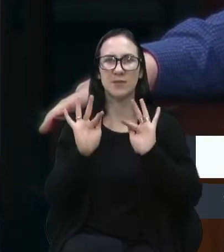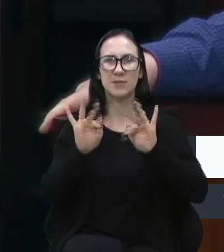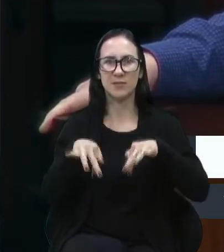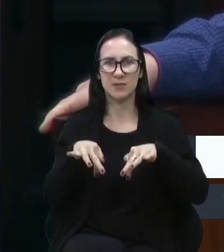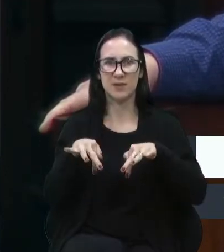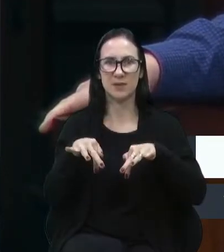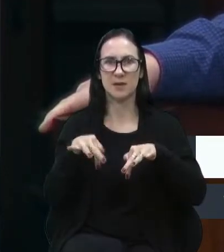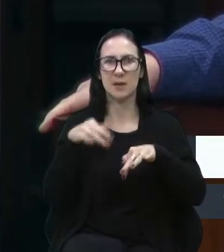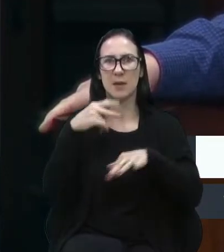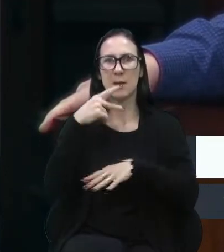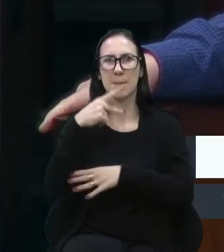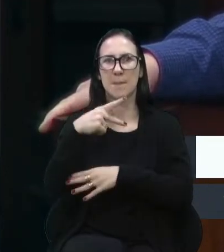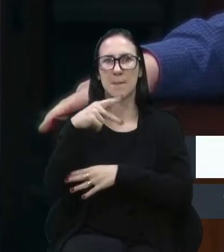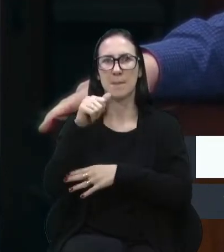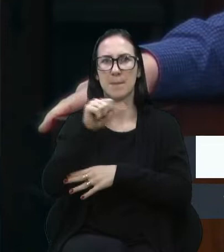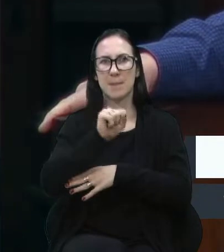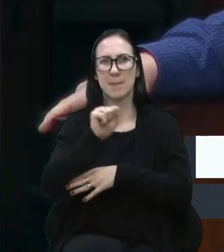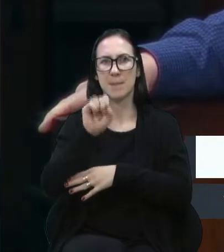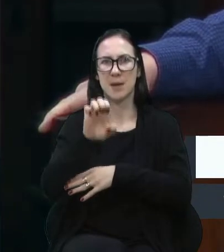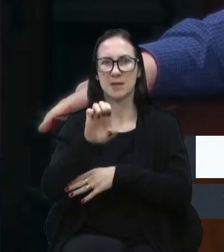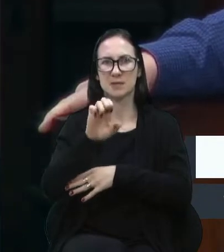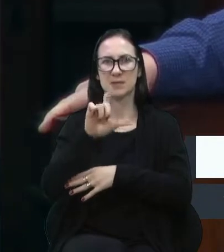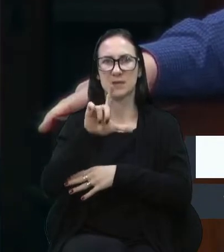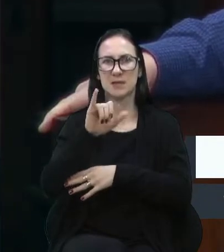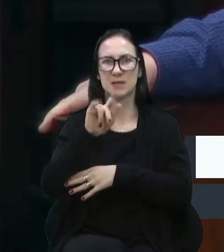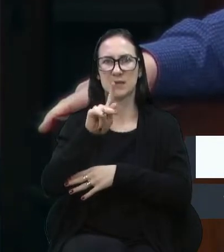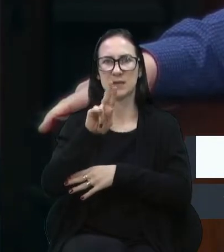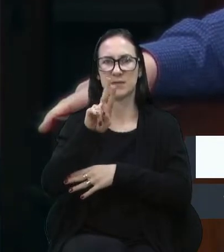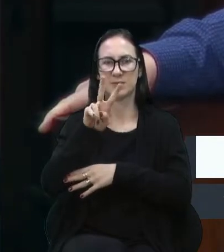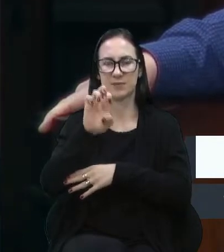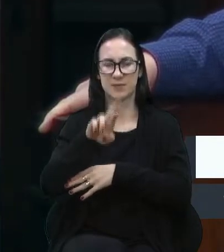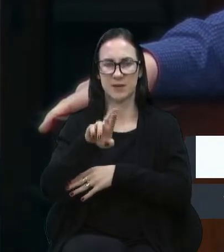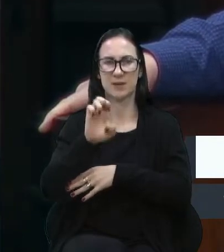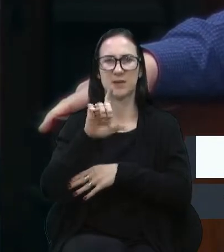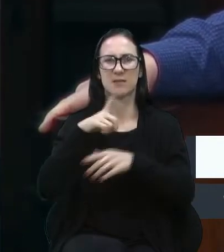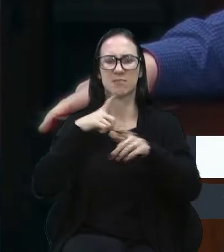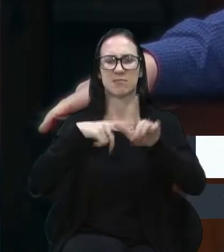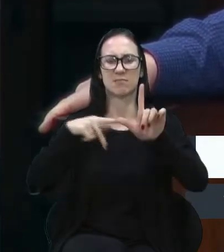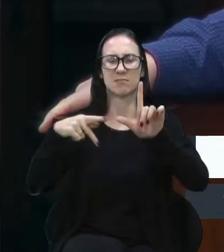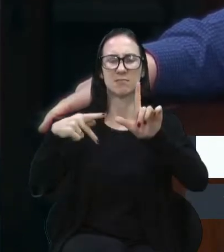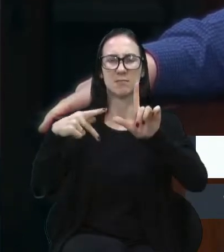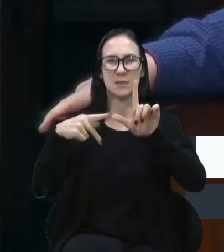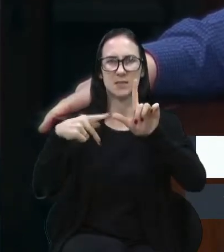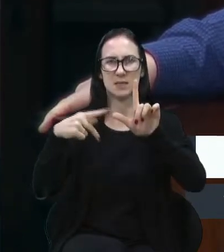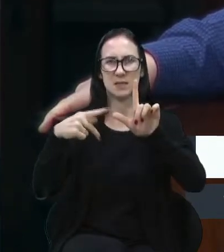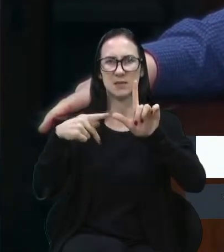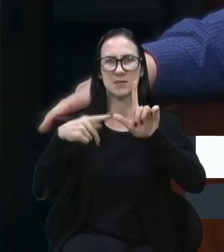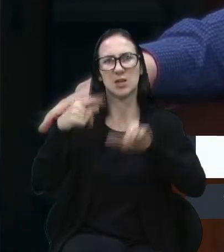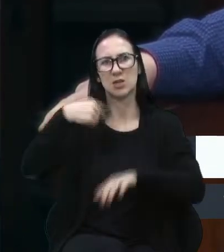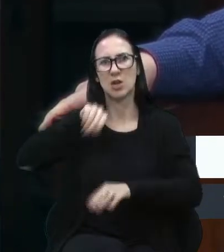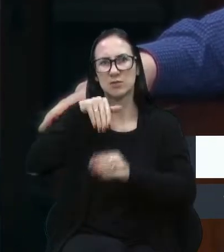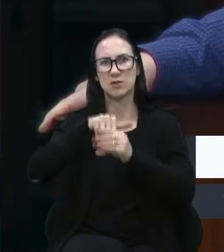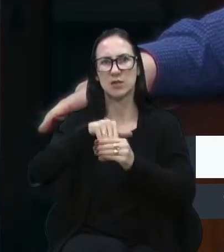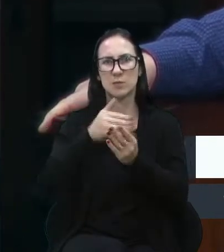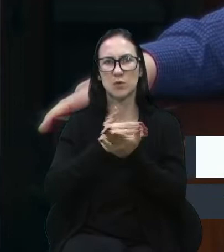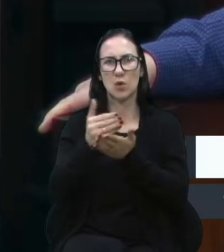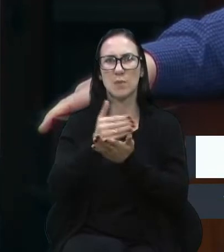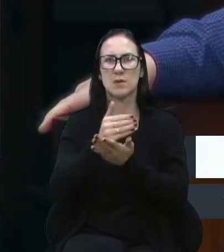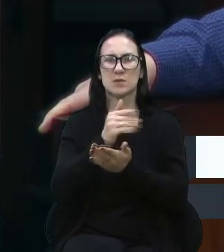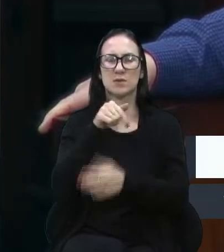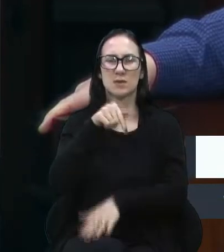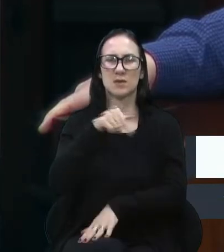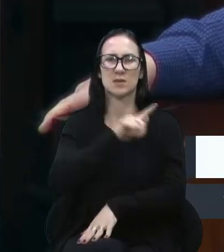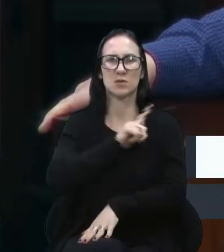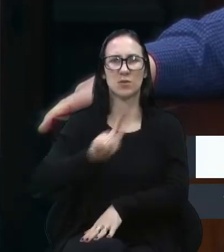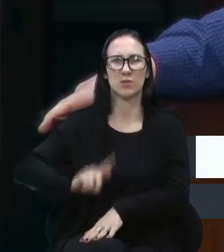que defendi muito, que fiz projeto de lei à época, que votamos agora no início dessa legislatura, também um